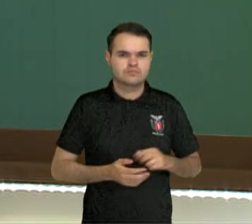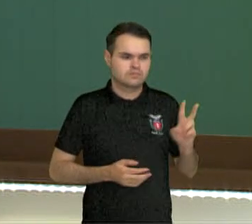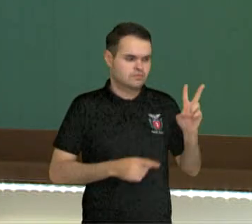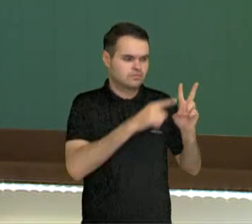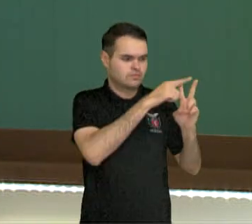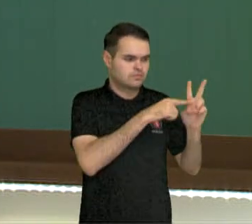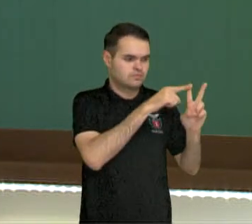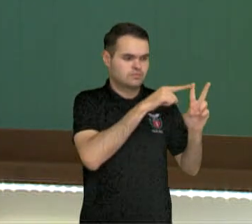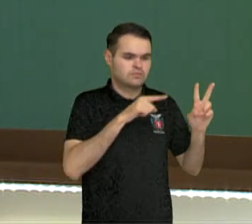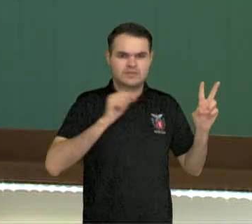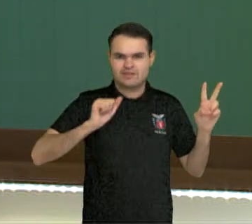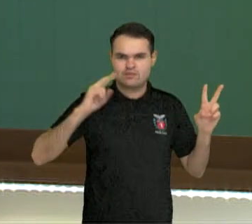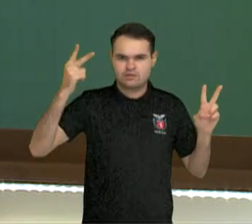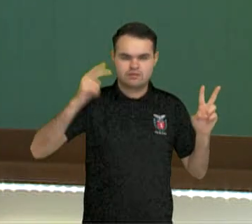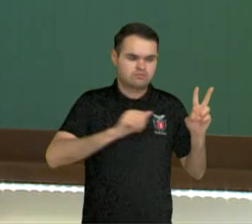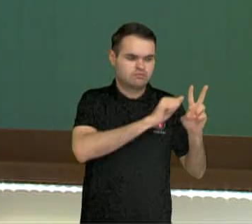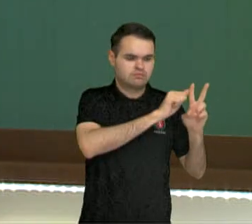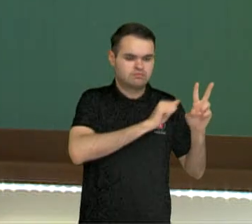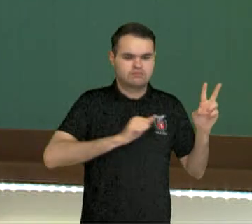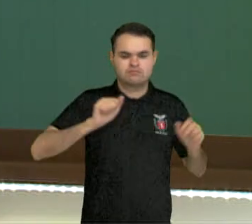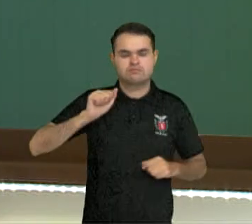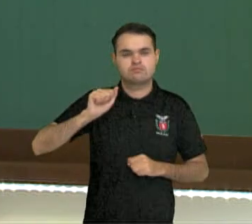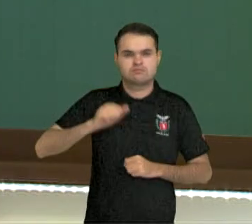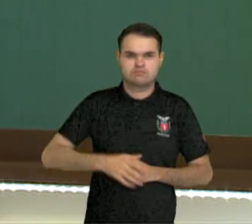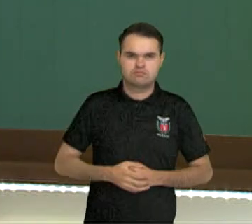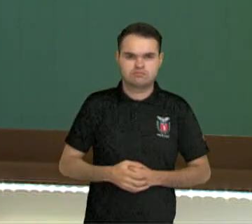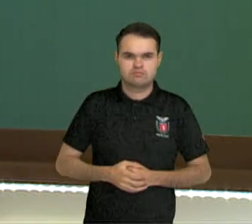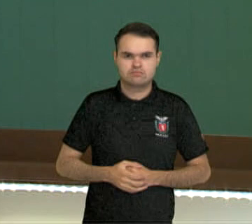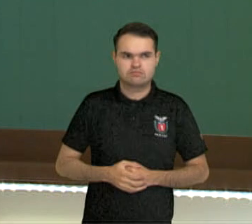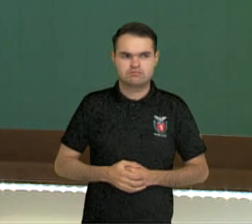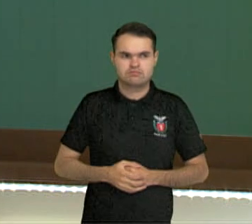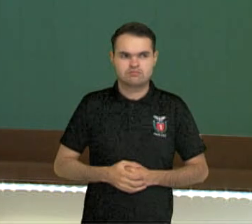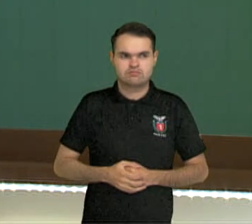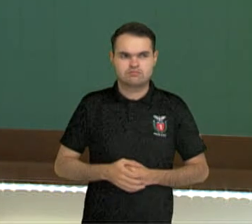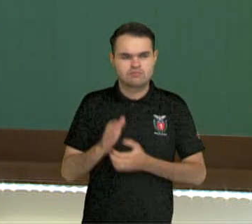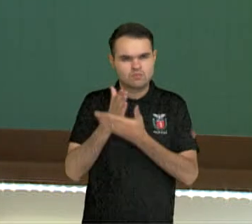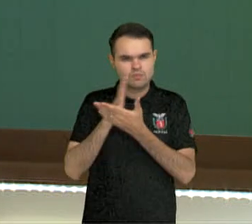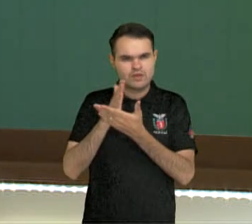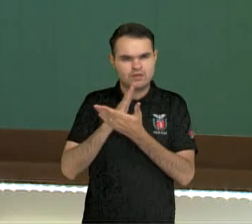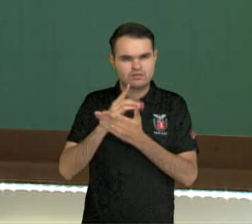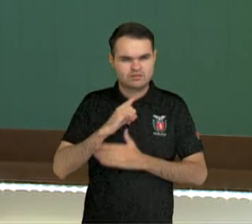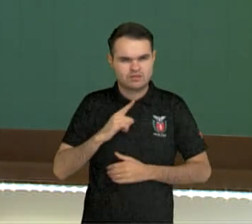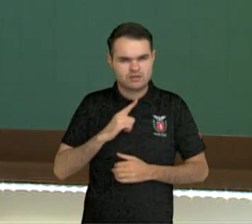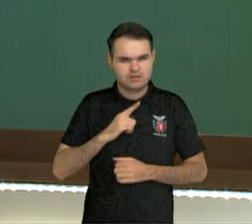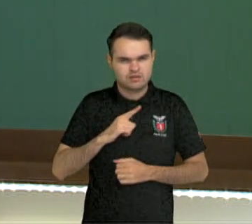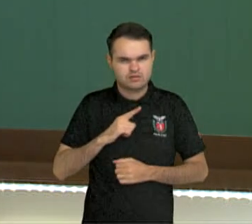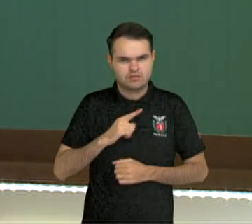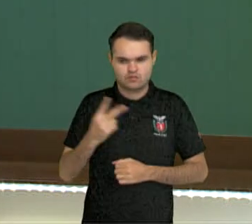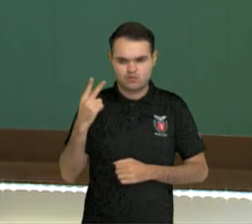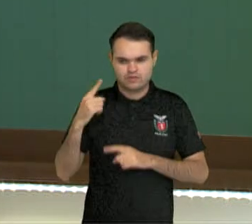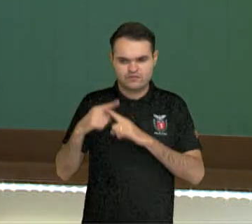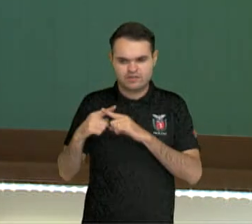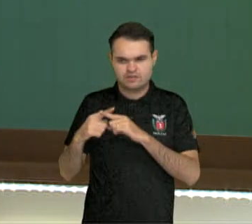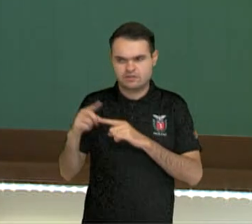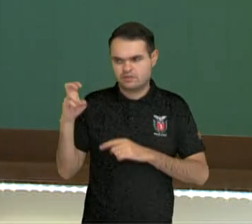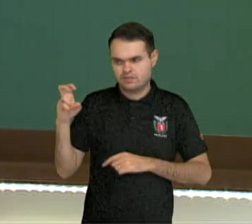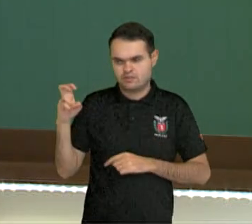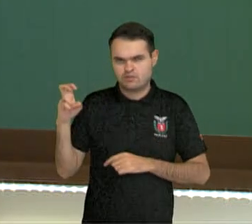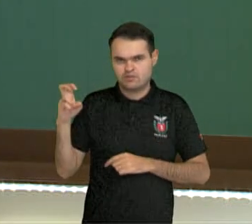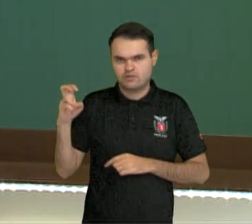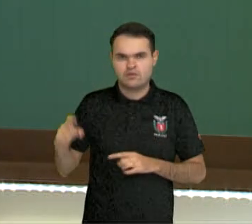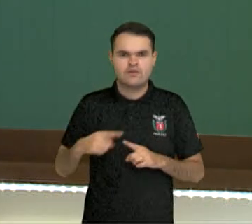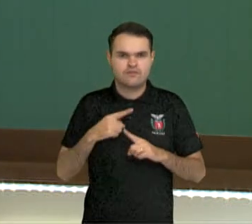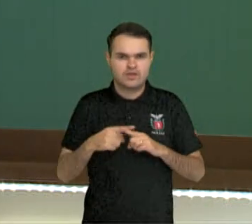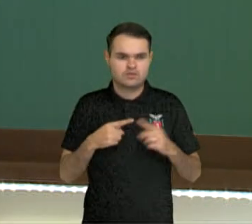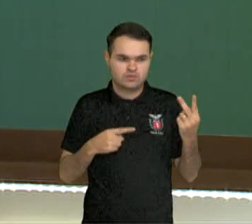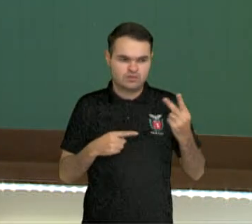ao quadrado vai dar a, ó. Será que aqui no meio eu tenho 2 vezes o primeiro termo, que é 5, vezes o segundo,